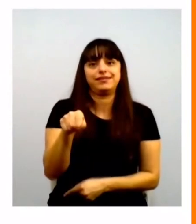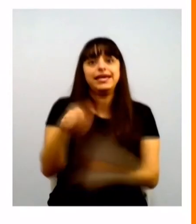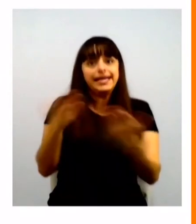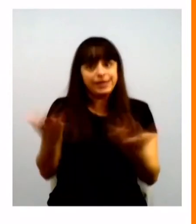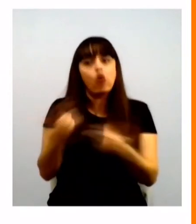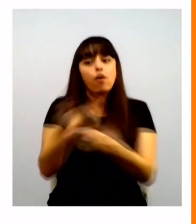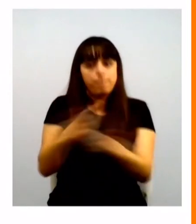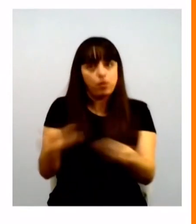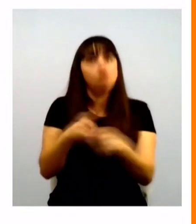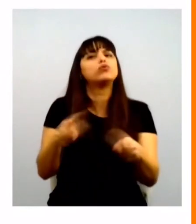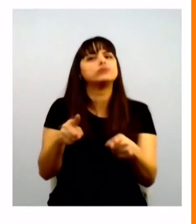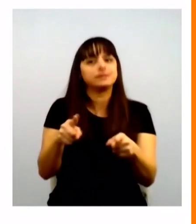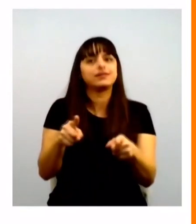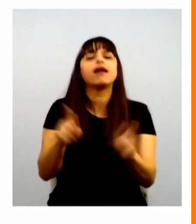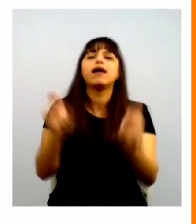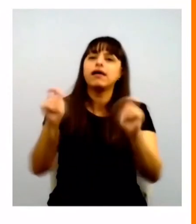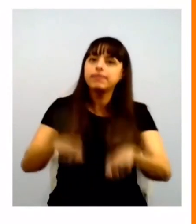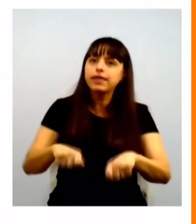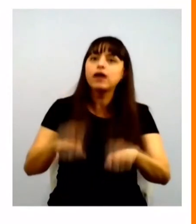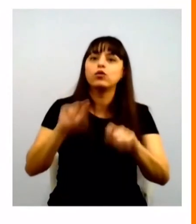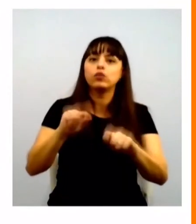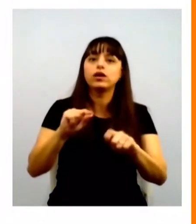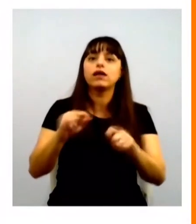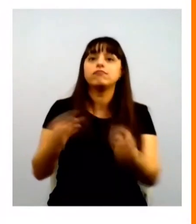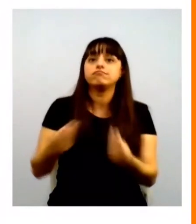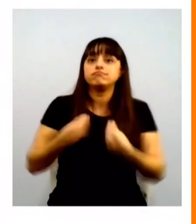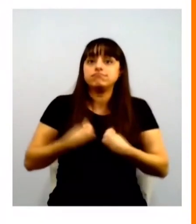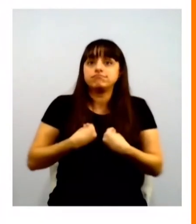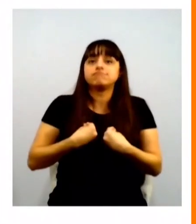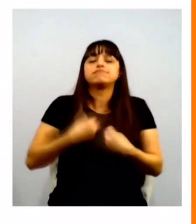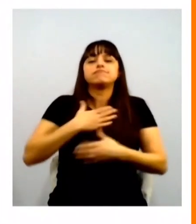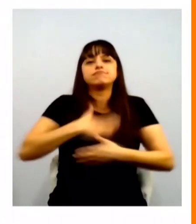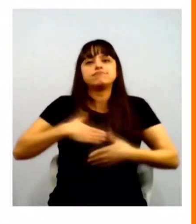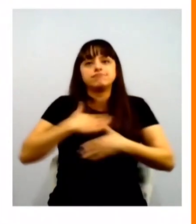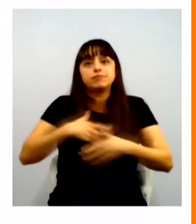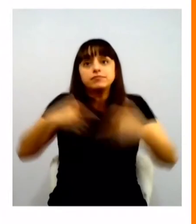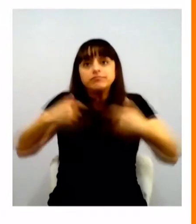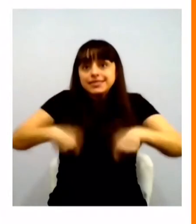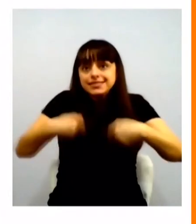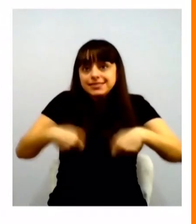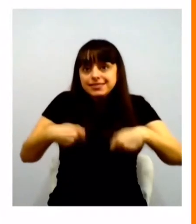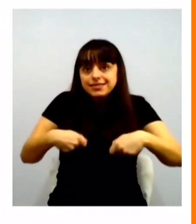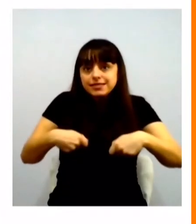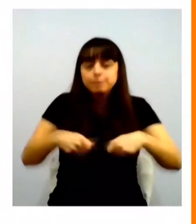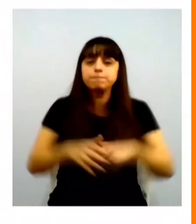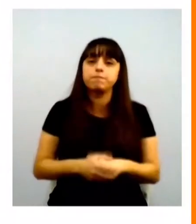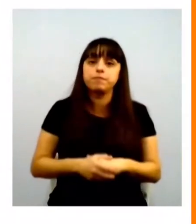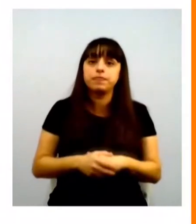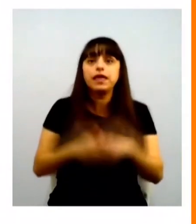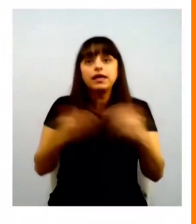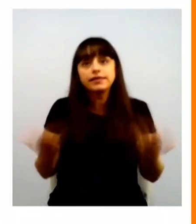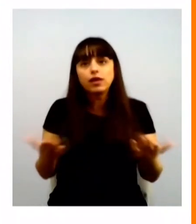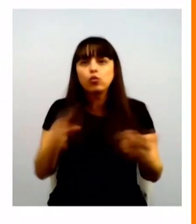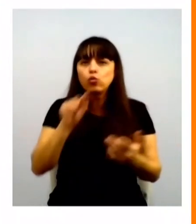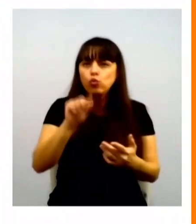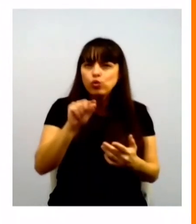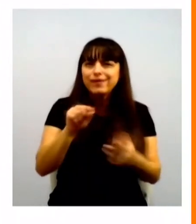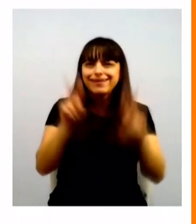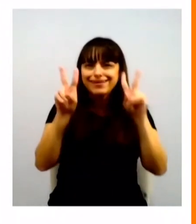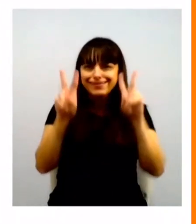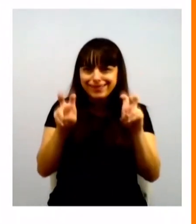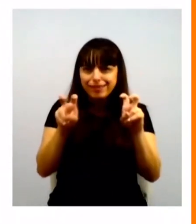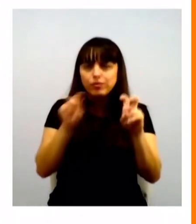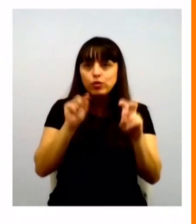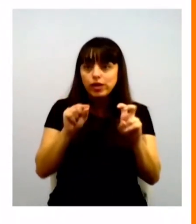satisfazer minhas necessidades. Portanto, nesse sentido de pobreza e comercialização